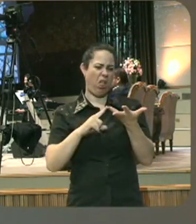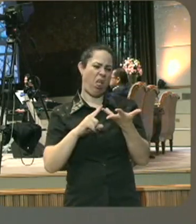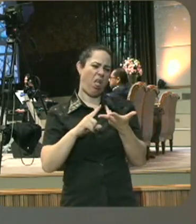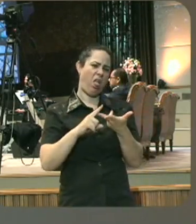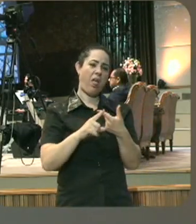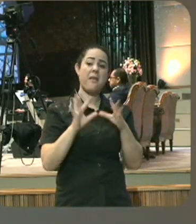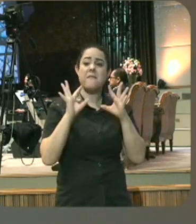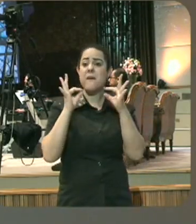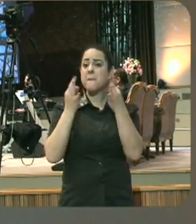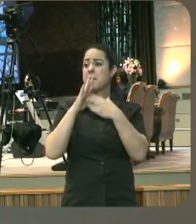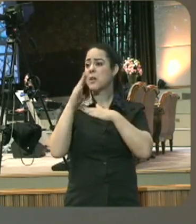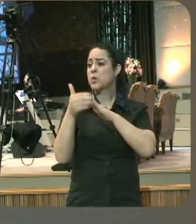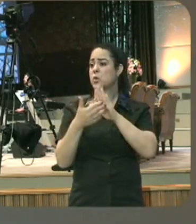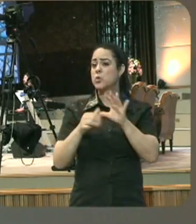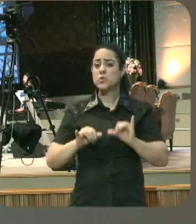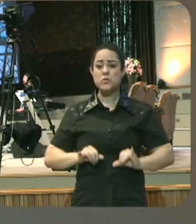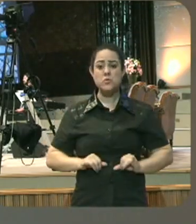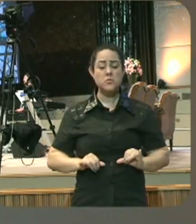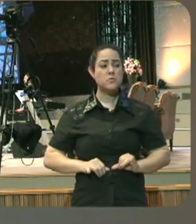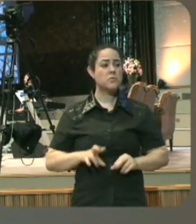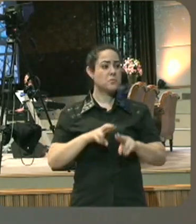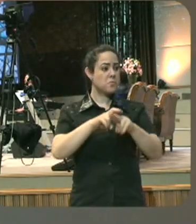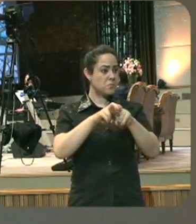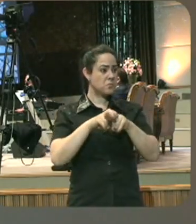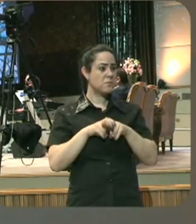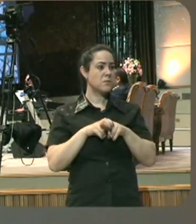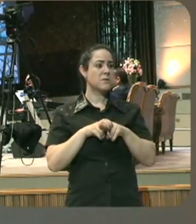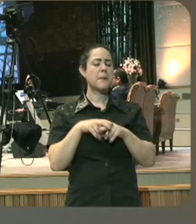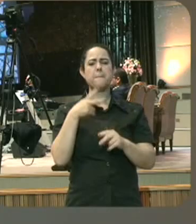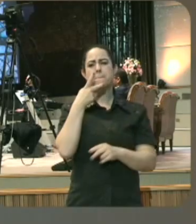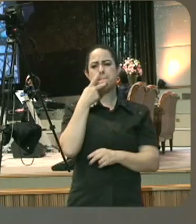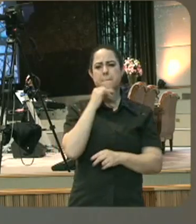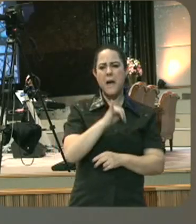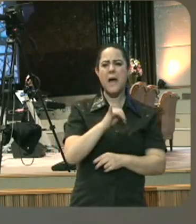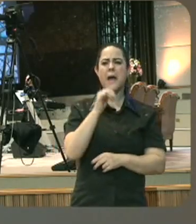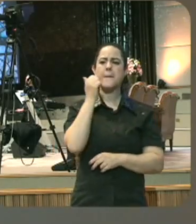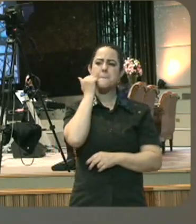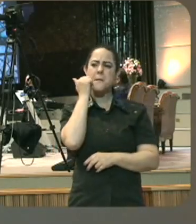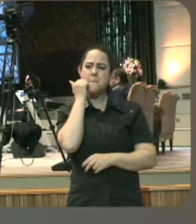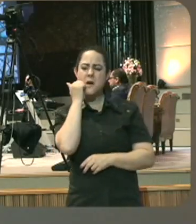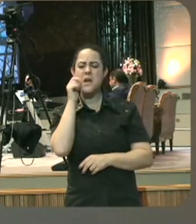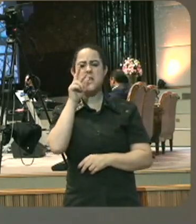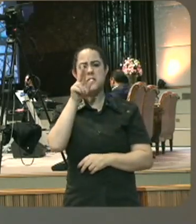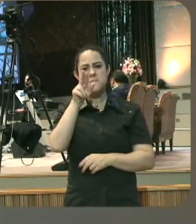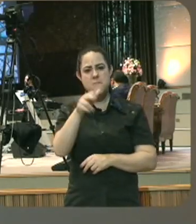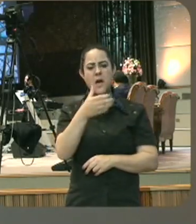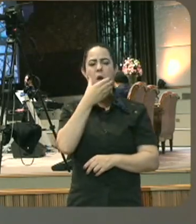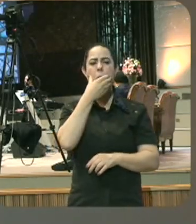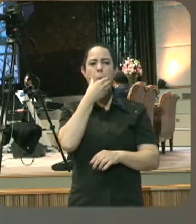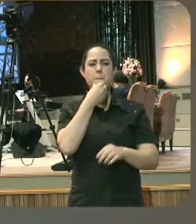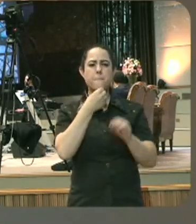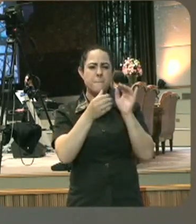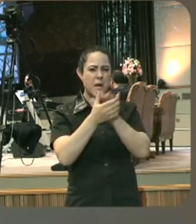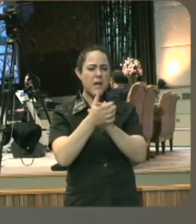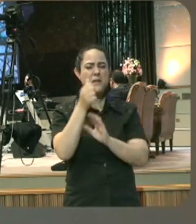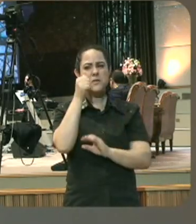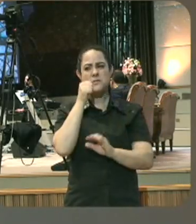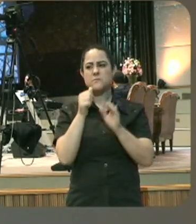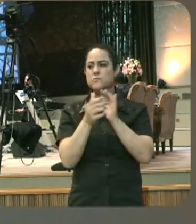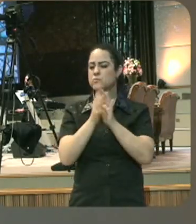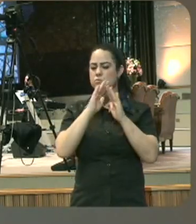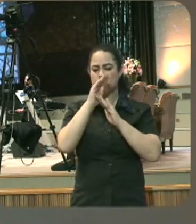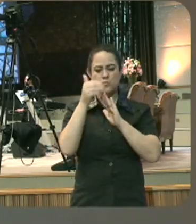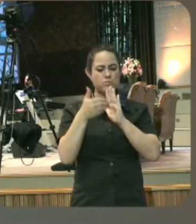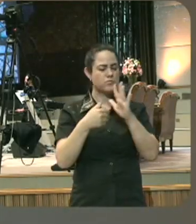toda a família sofre por causa disso? É pai, é mãe, irmão, marido, esposa, filho, está todo mundo